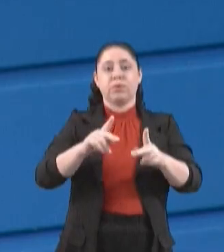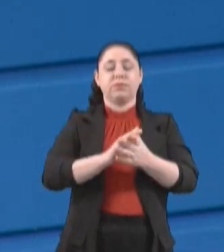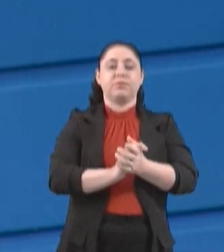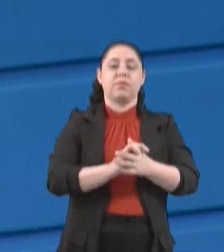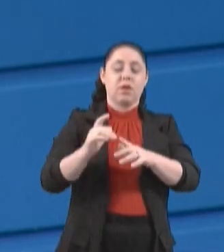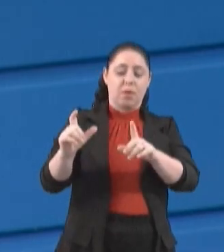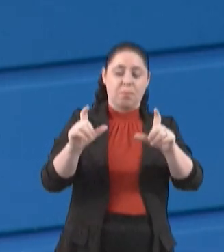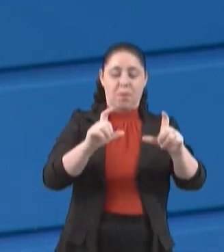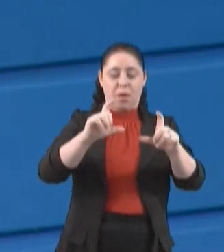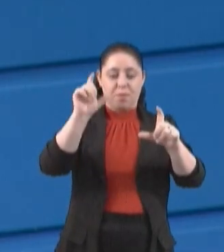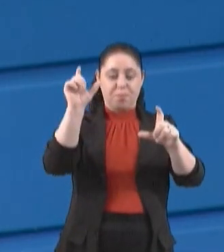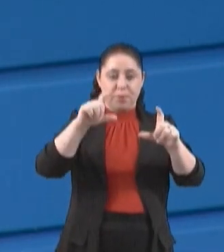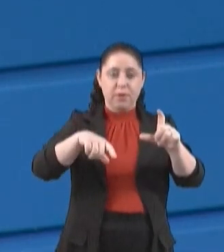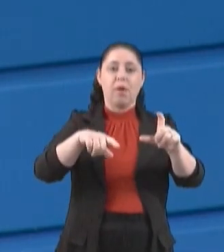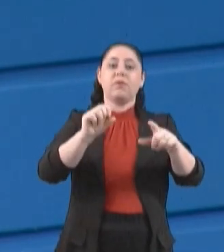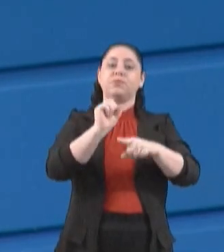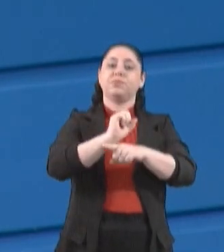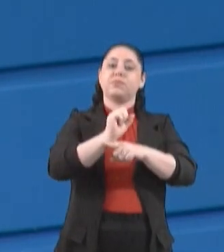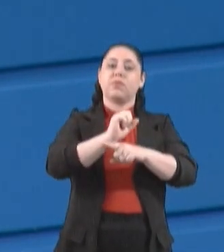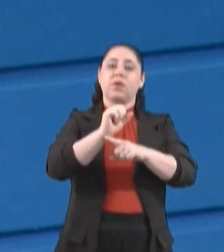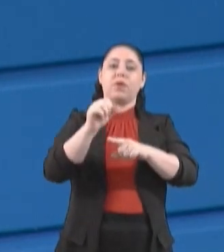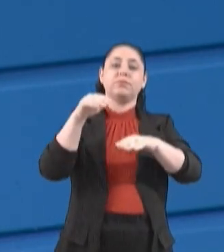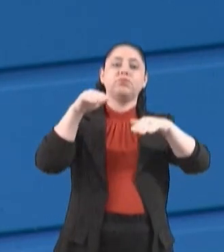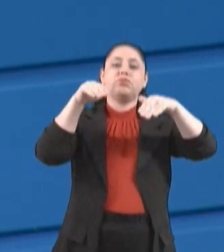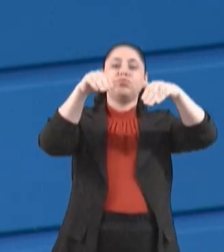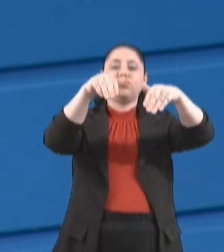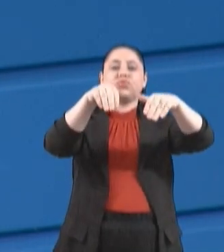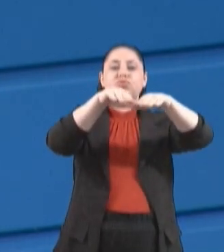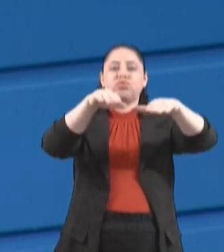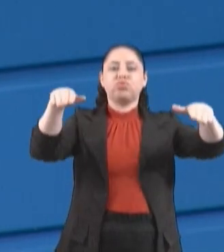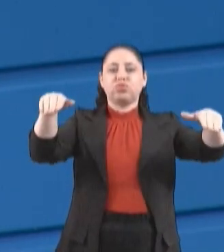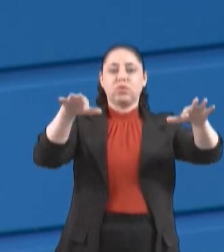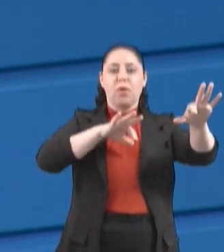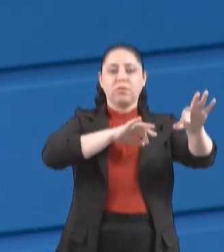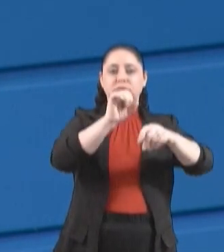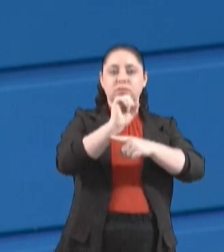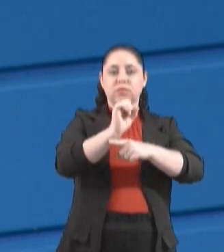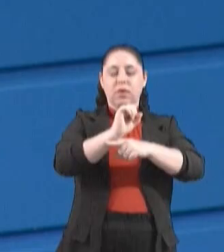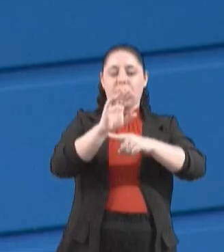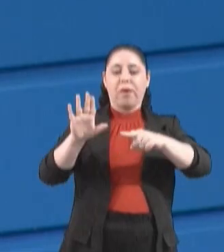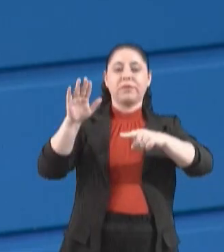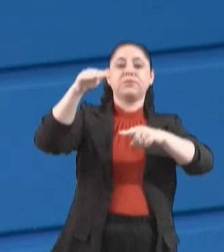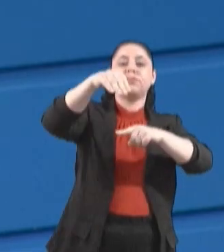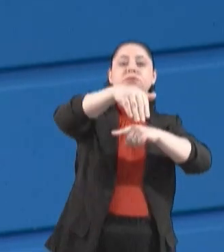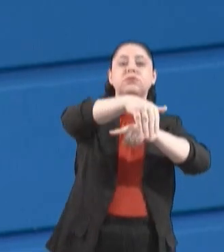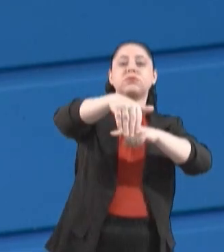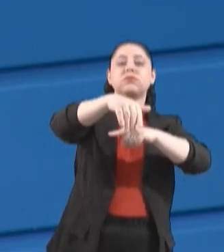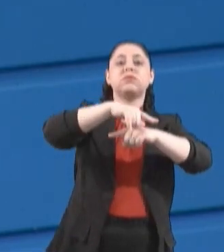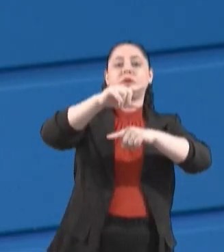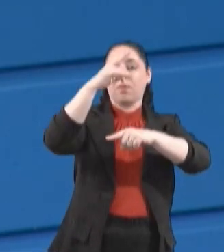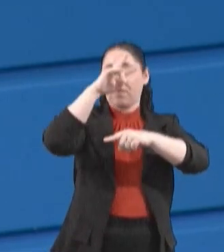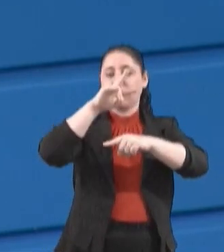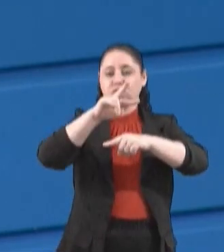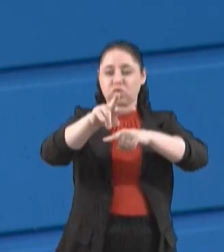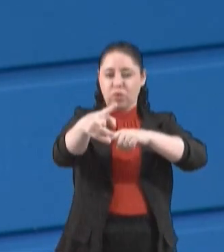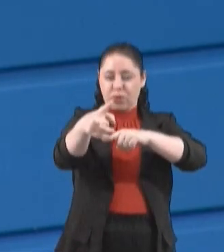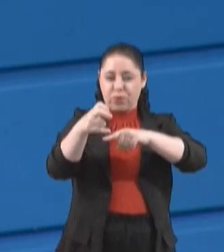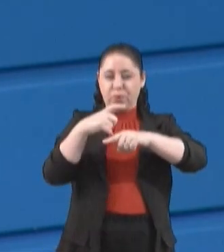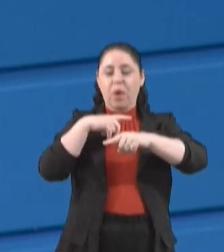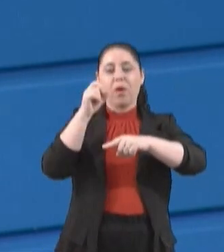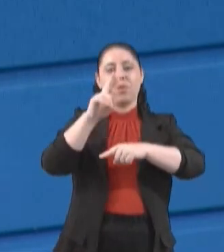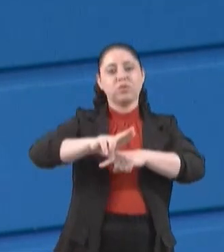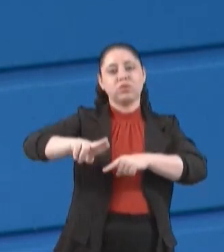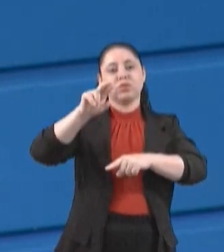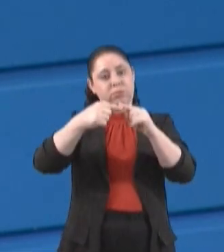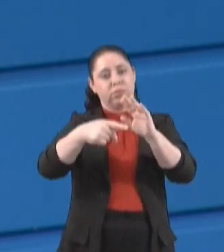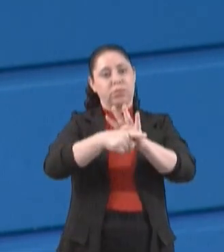cartão de identificação veicular a ser colocado de forma visível no painel do veículo, exclusivamente para fins de uso das vagas de